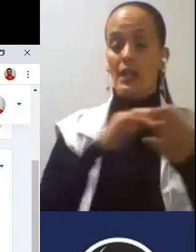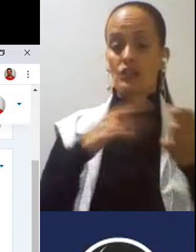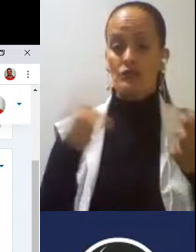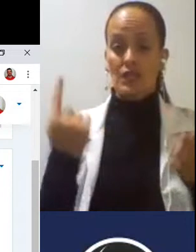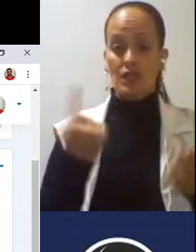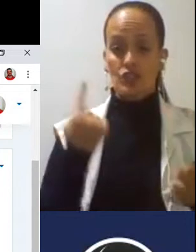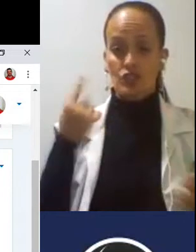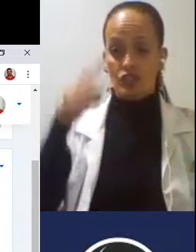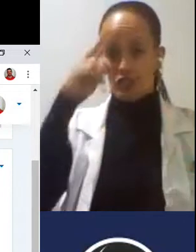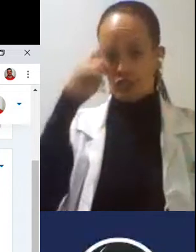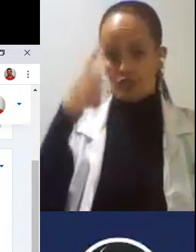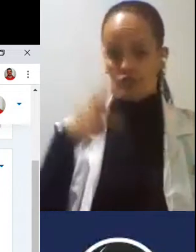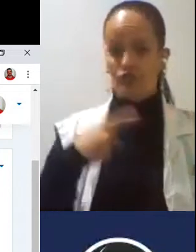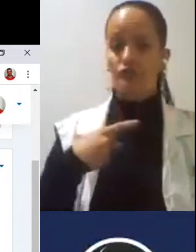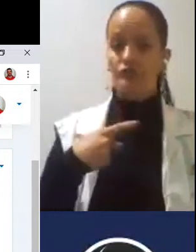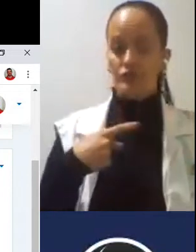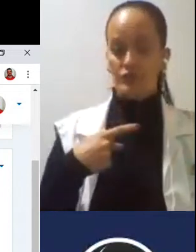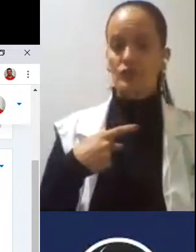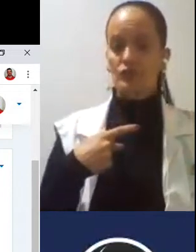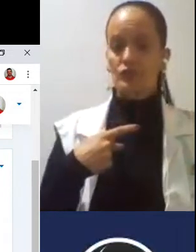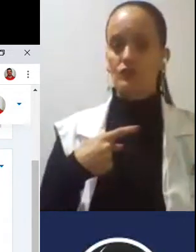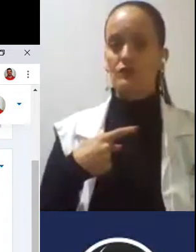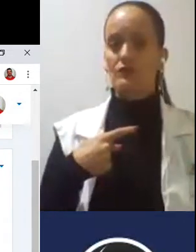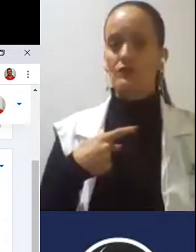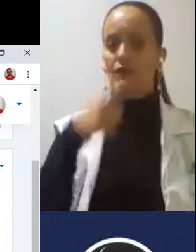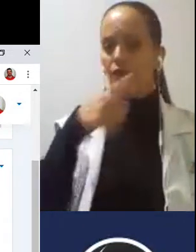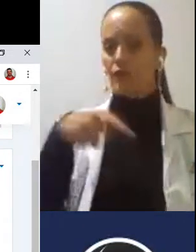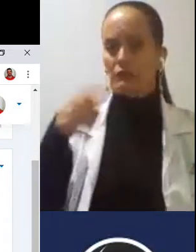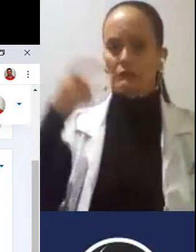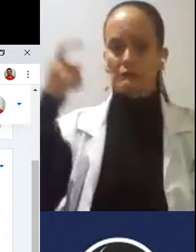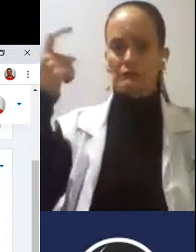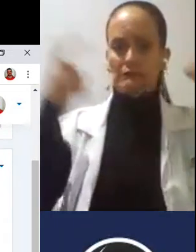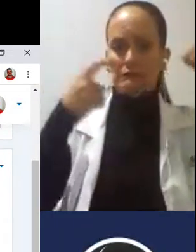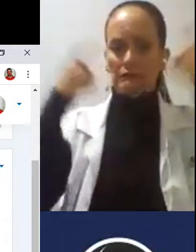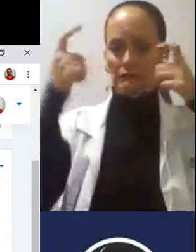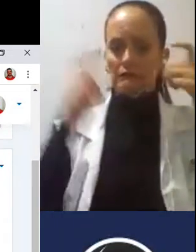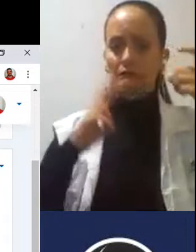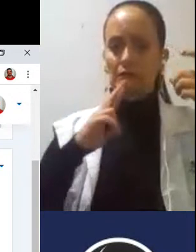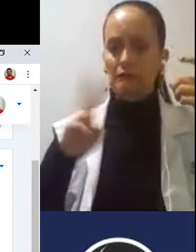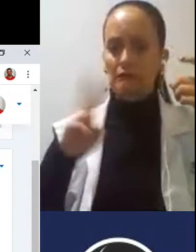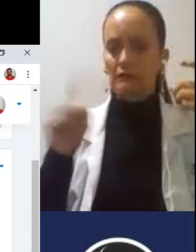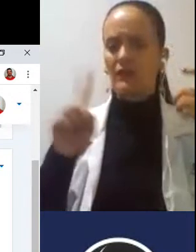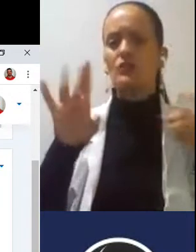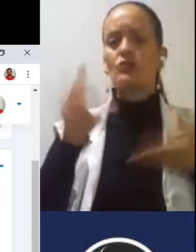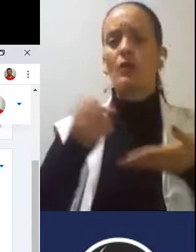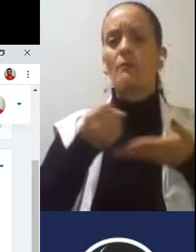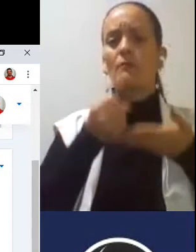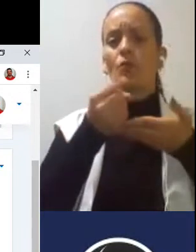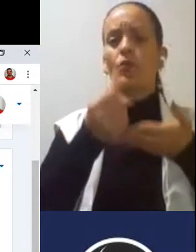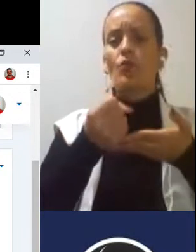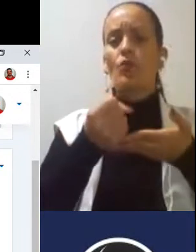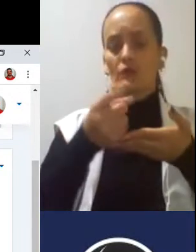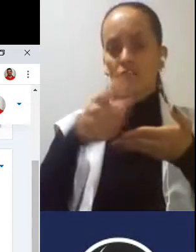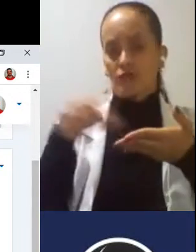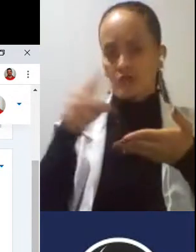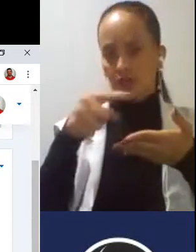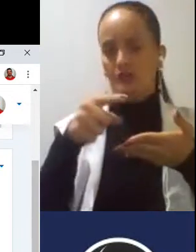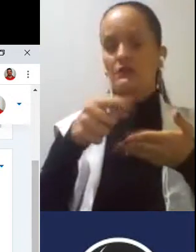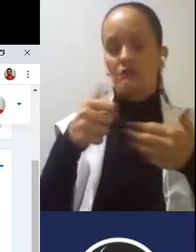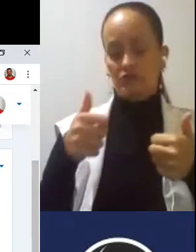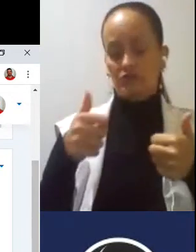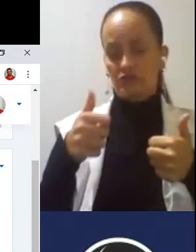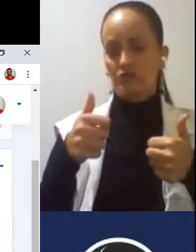Então, a respeito desse simulador, vocês não precisam ficar preocupados, que isso aqui é só um apoio, né? Então, eu tentei organizar aqui também,